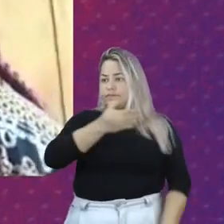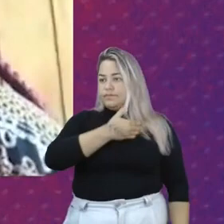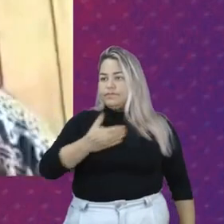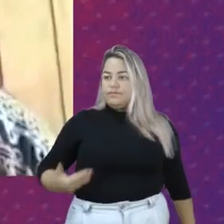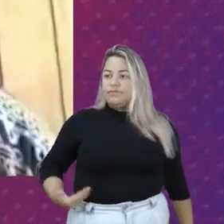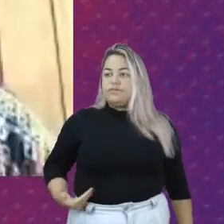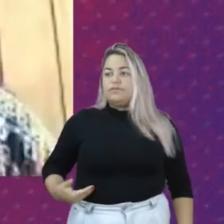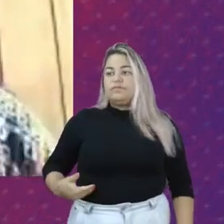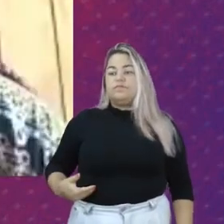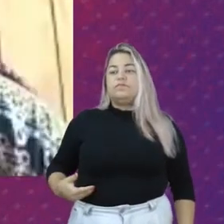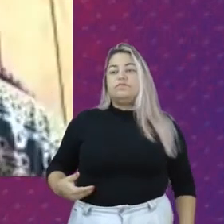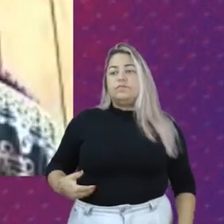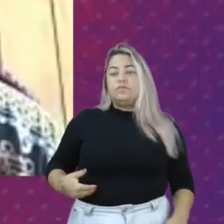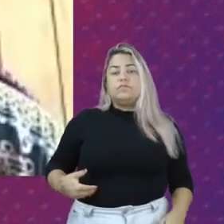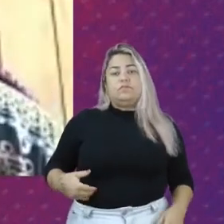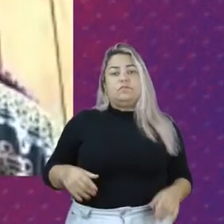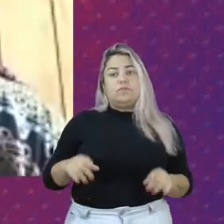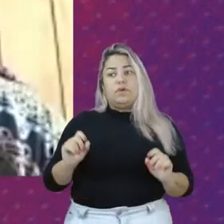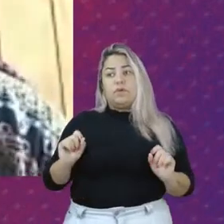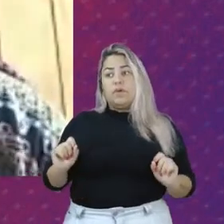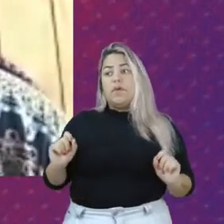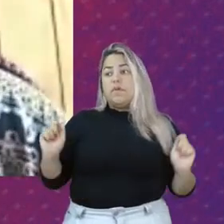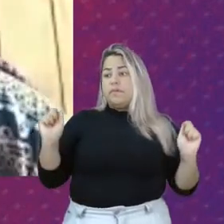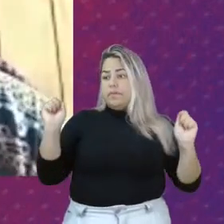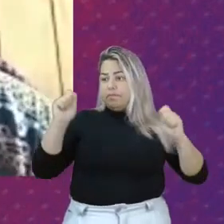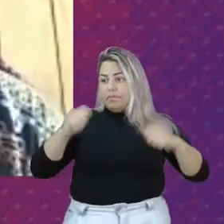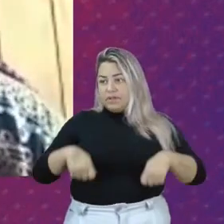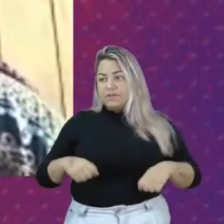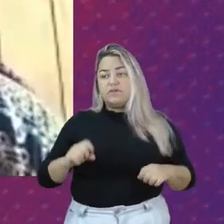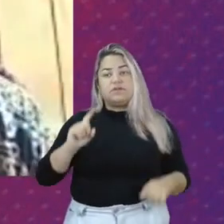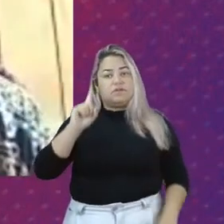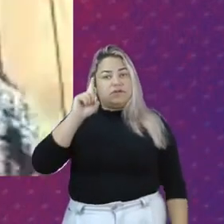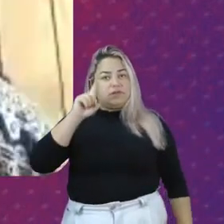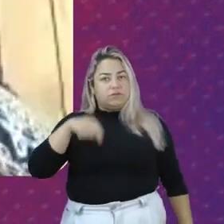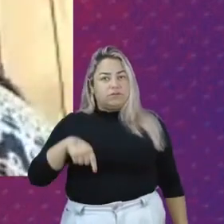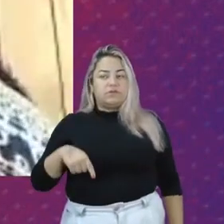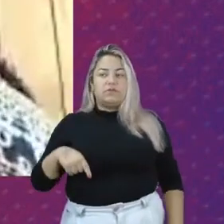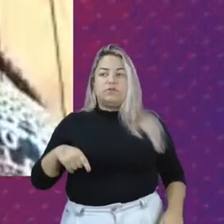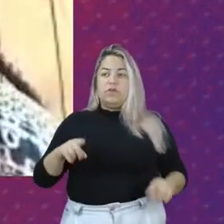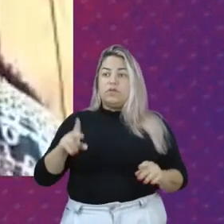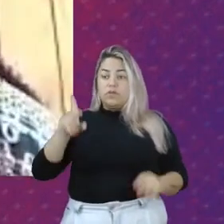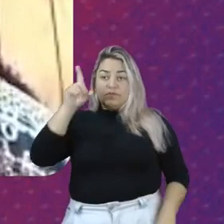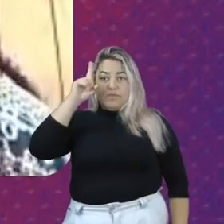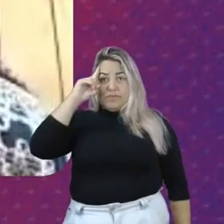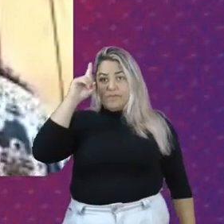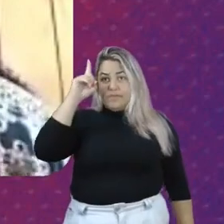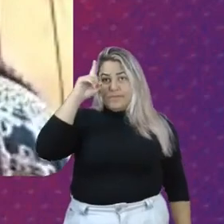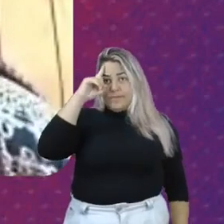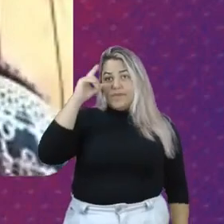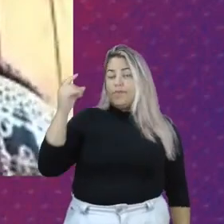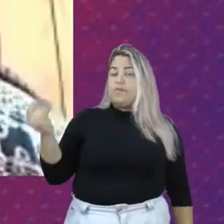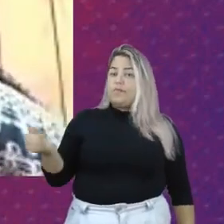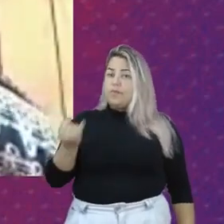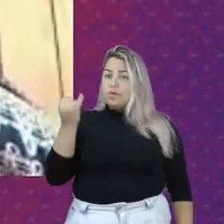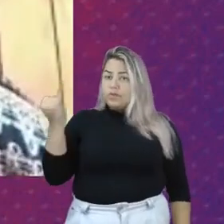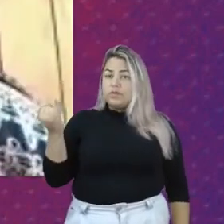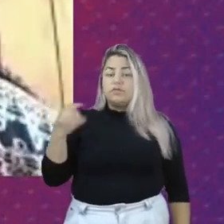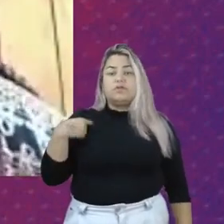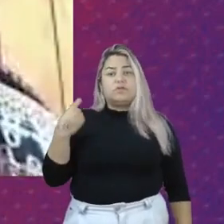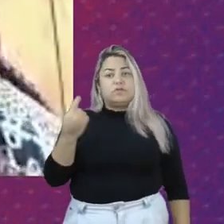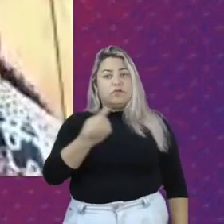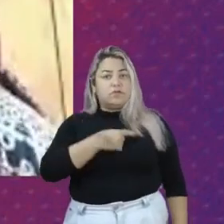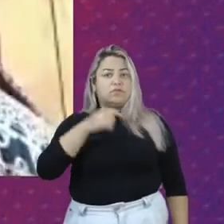públicas com centralidade, precisa ser rotina. E é importante que a gente,